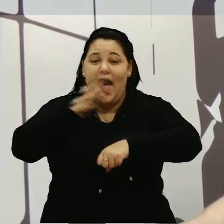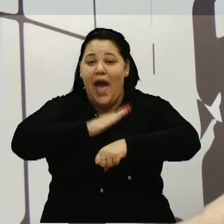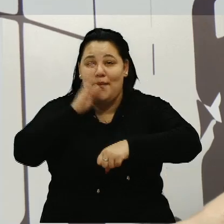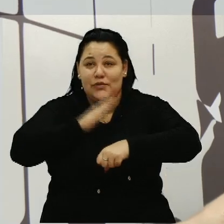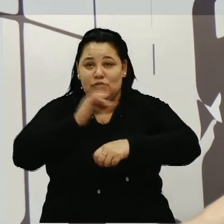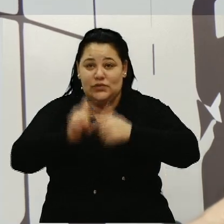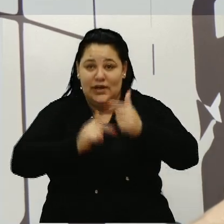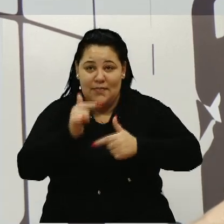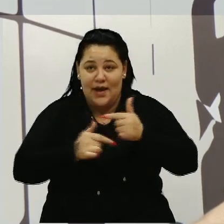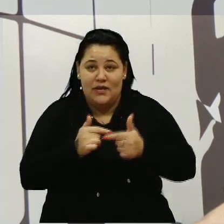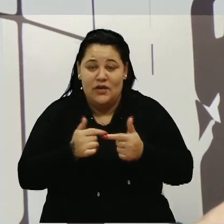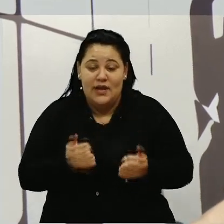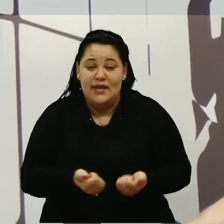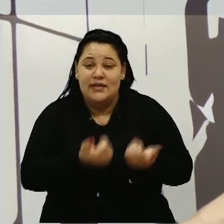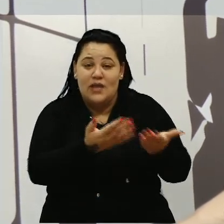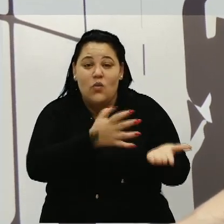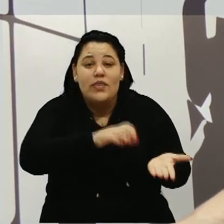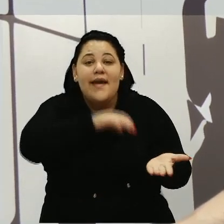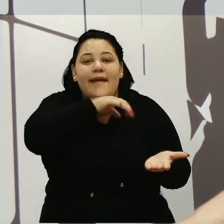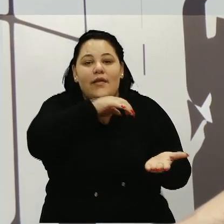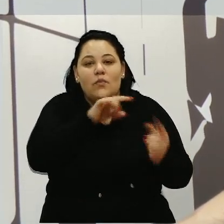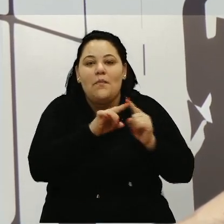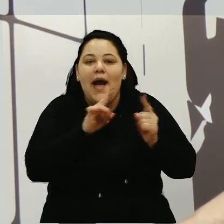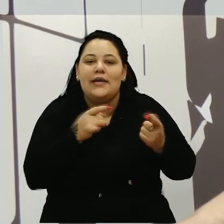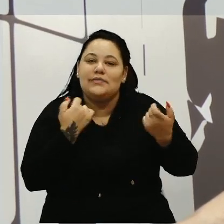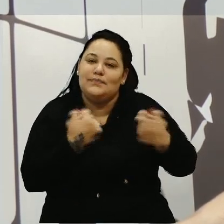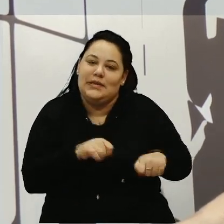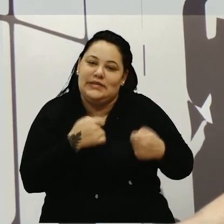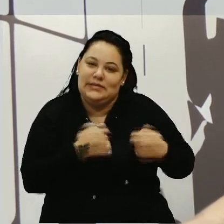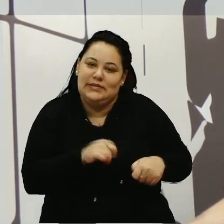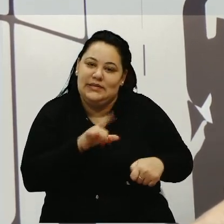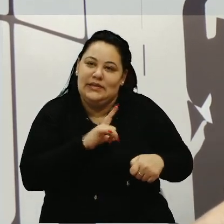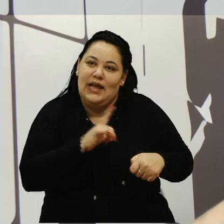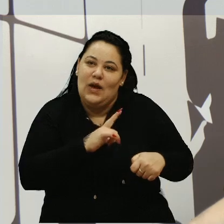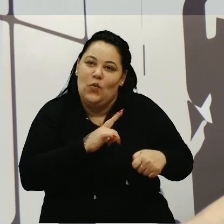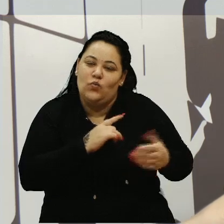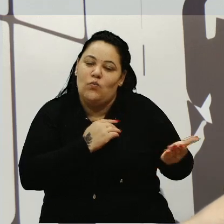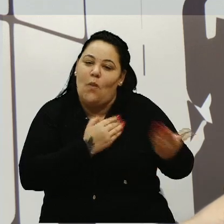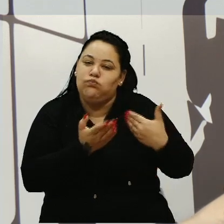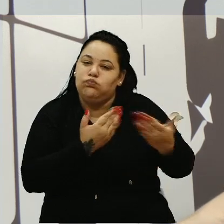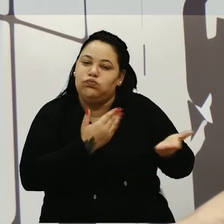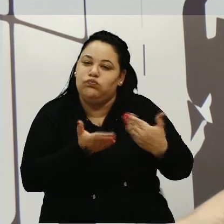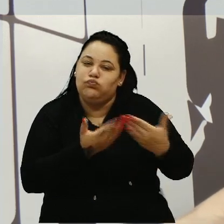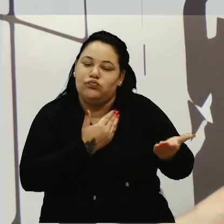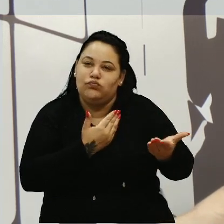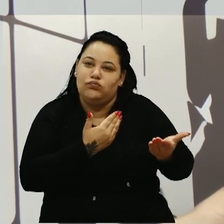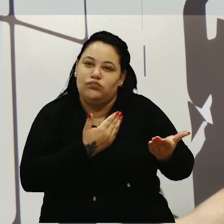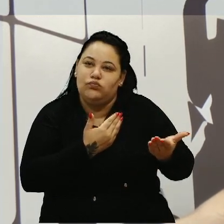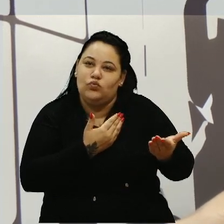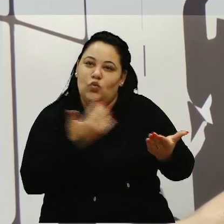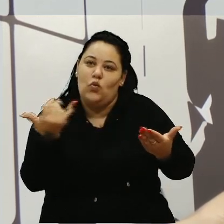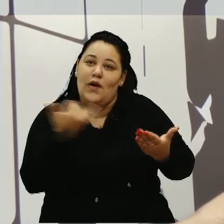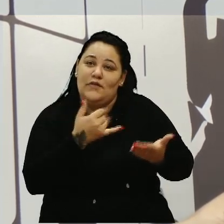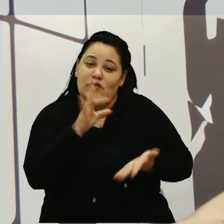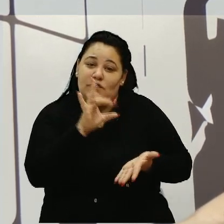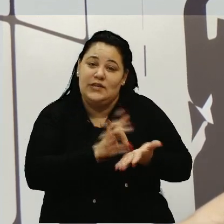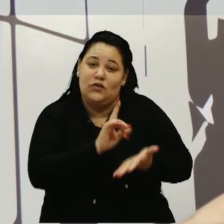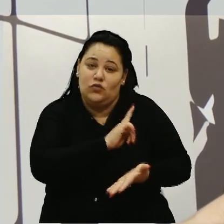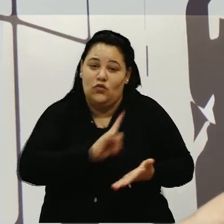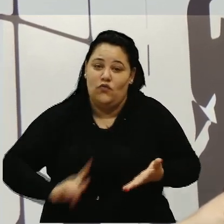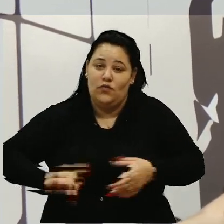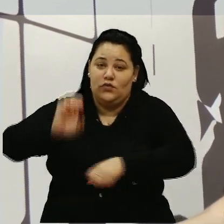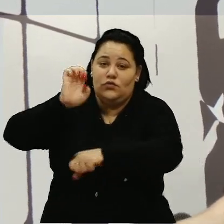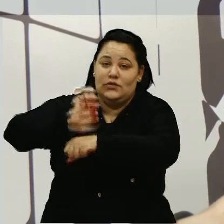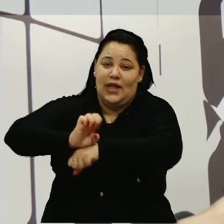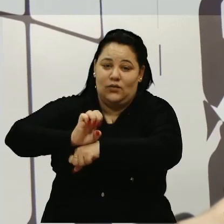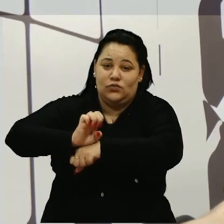terreno, então ofereceu terrenos, mas precisa de uma articulação, de uma sinalização do governo do estado